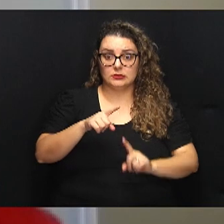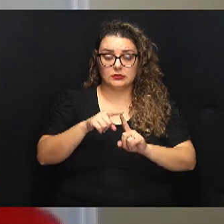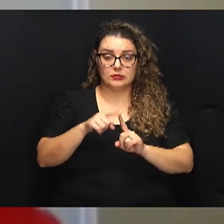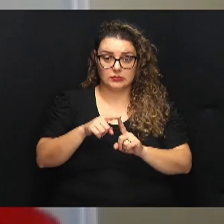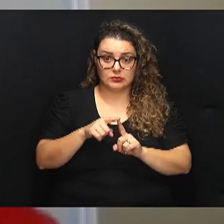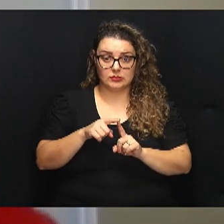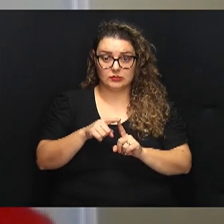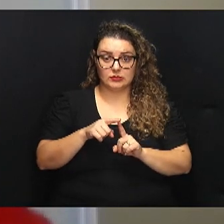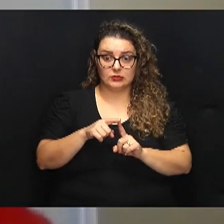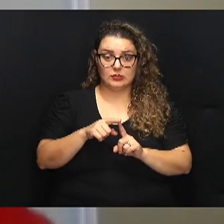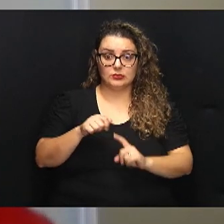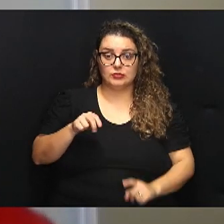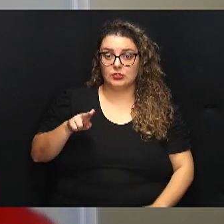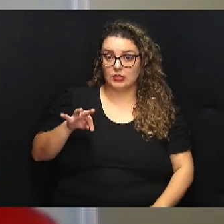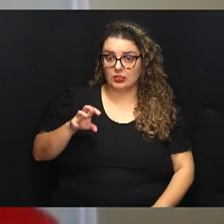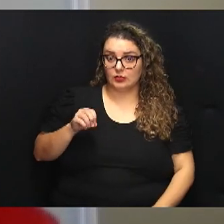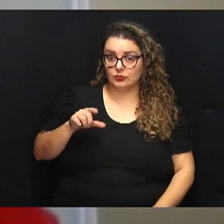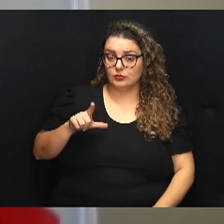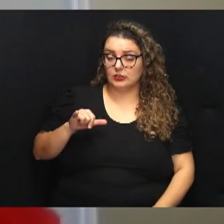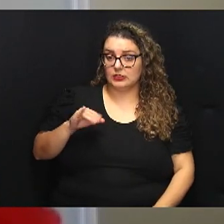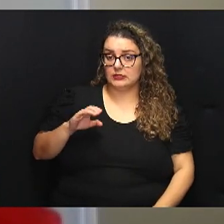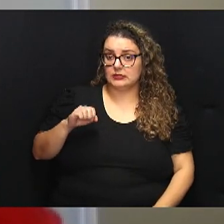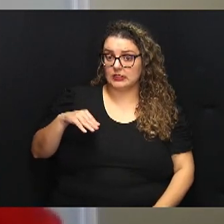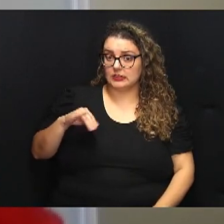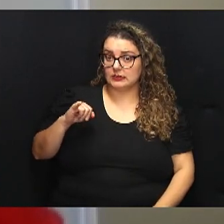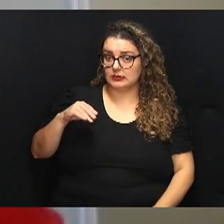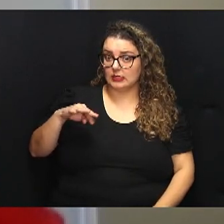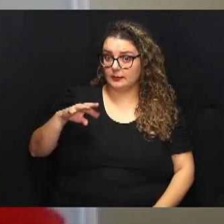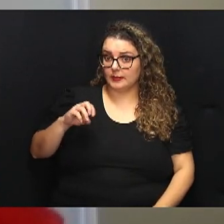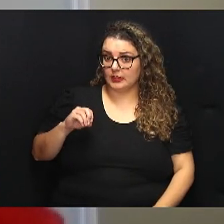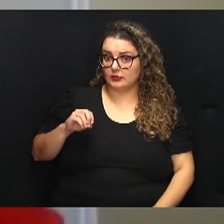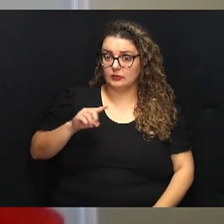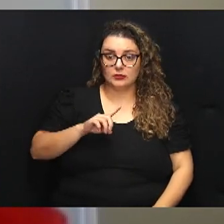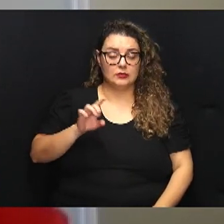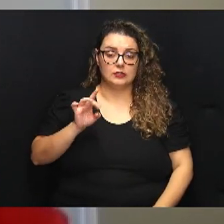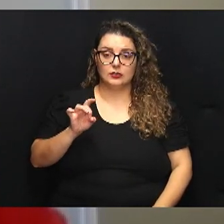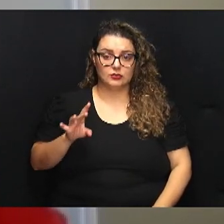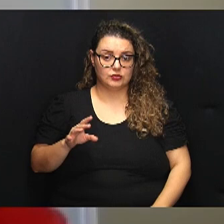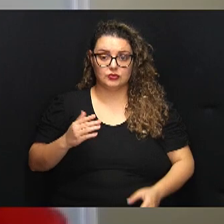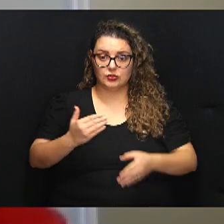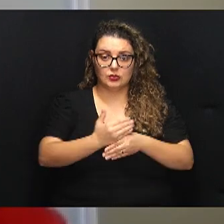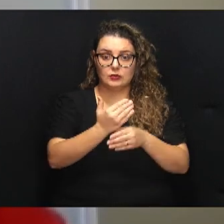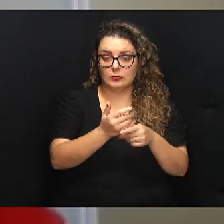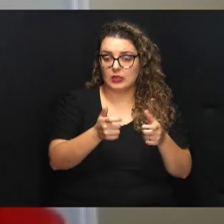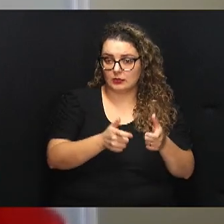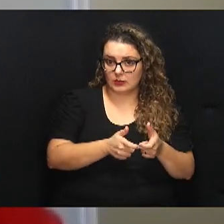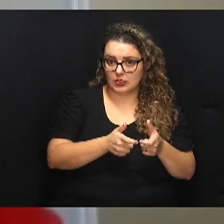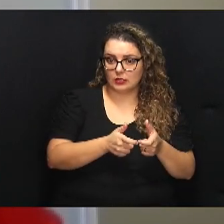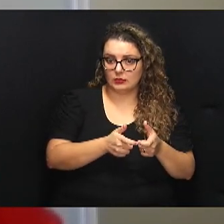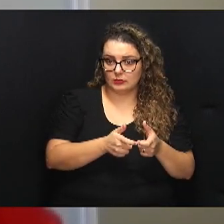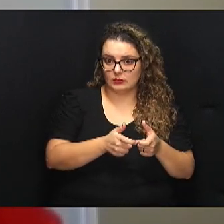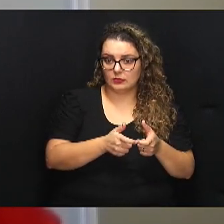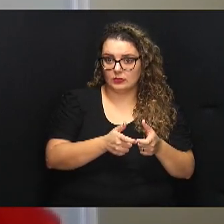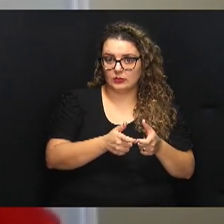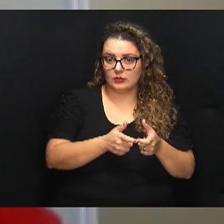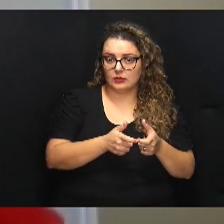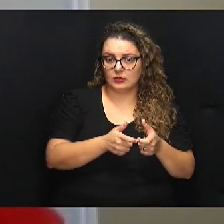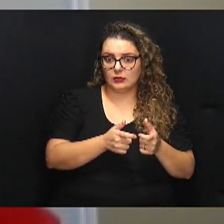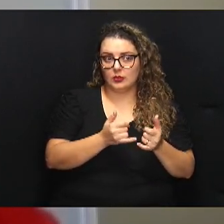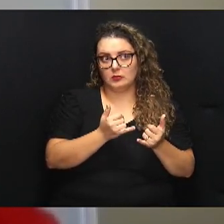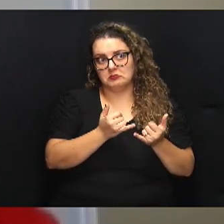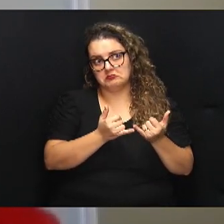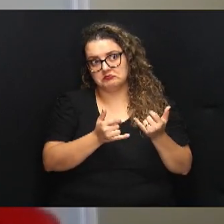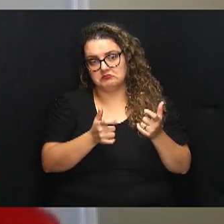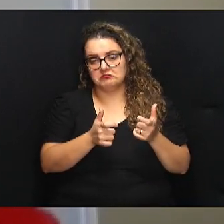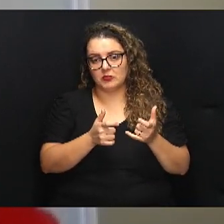de autolicenciamento, não apenas para empreendimentos pequenos e de pequeno ou médio porte ou